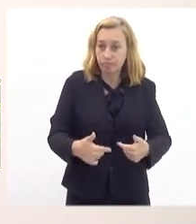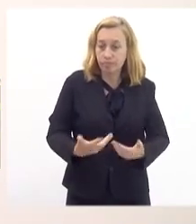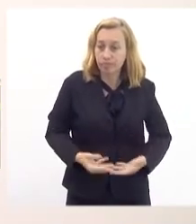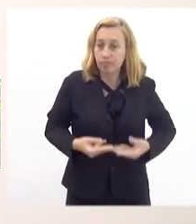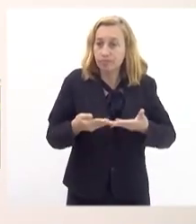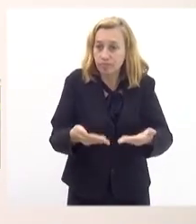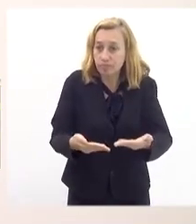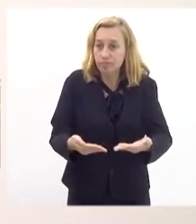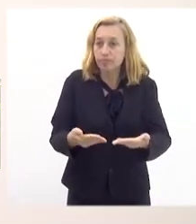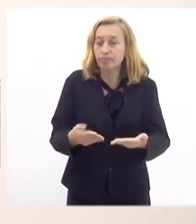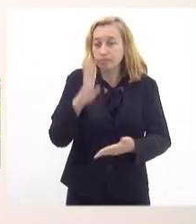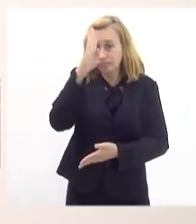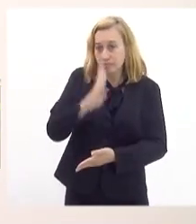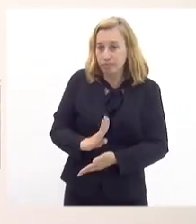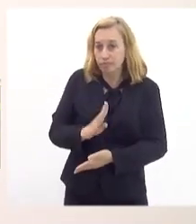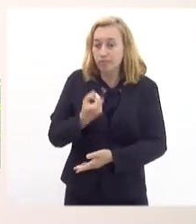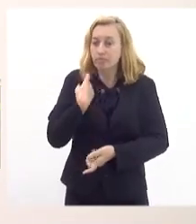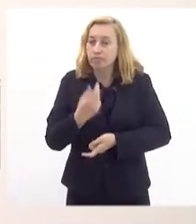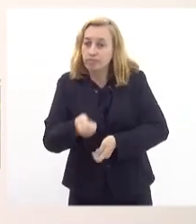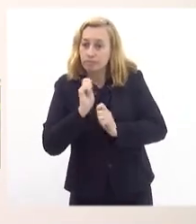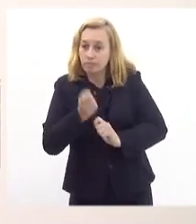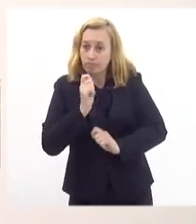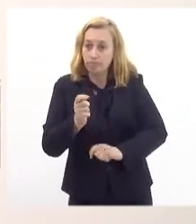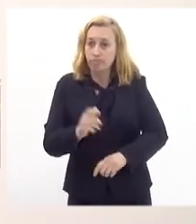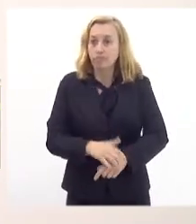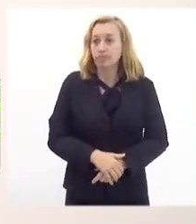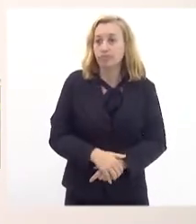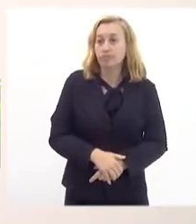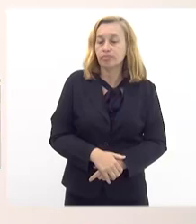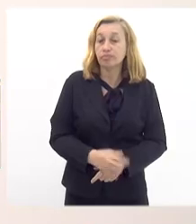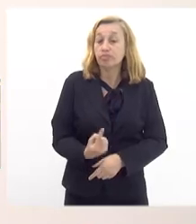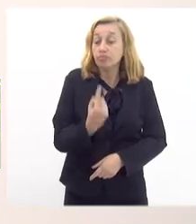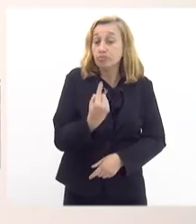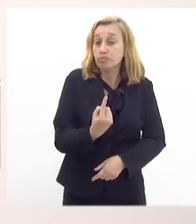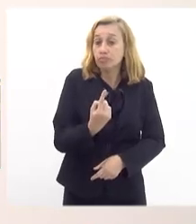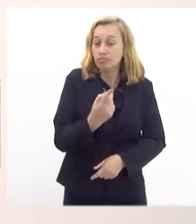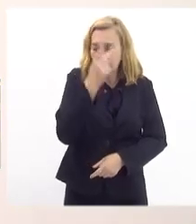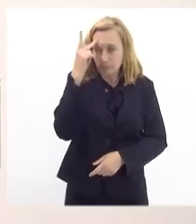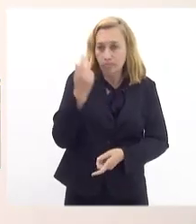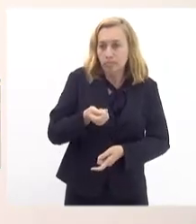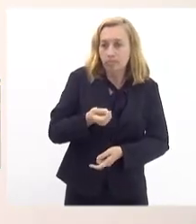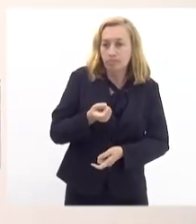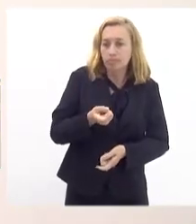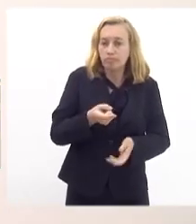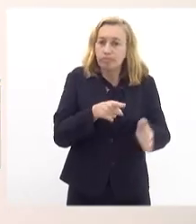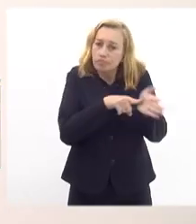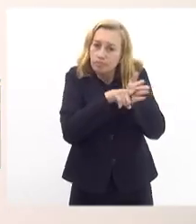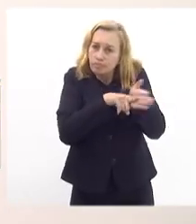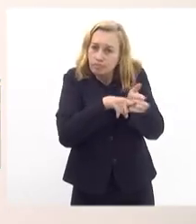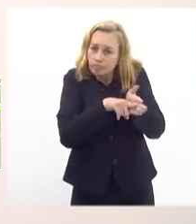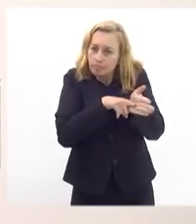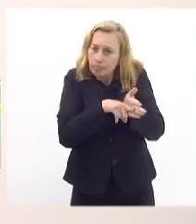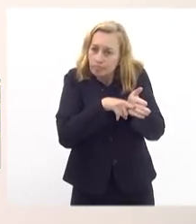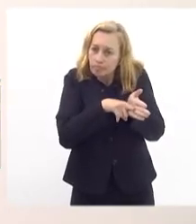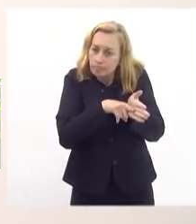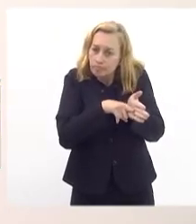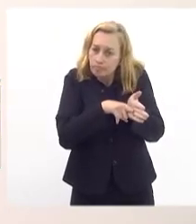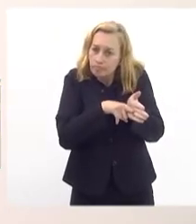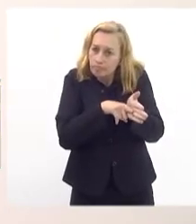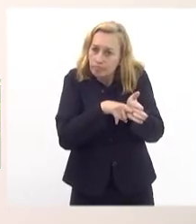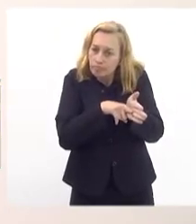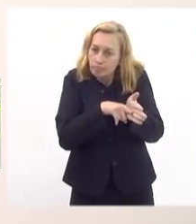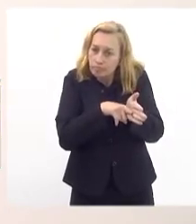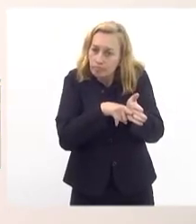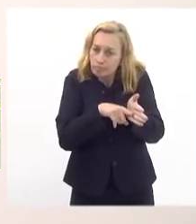oferecida gratuitamente pelo prestadores né porque o pescado um pesquisador ele quando ele